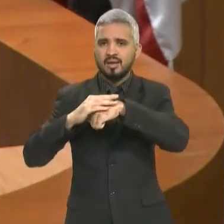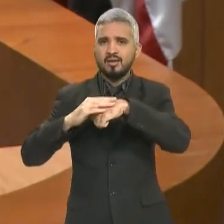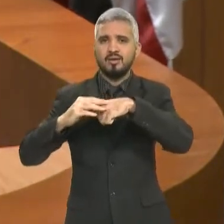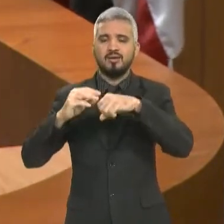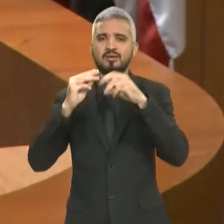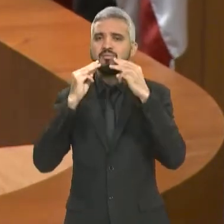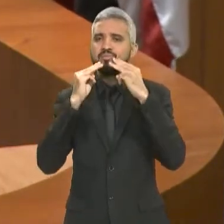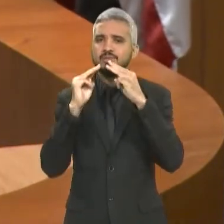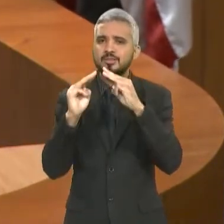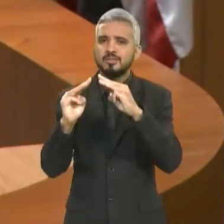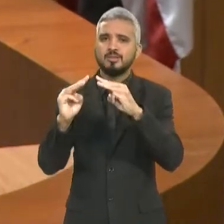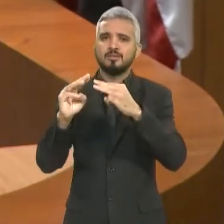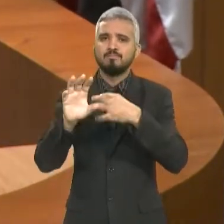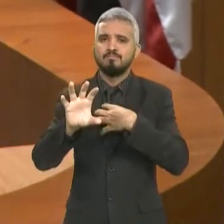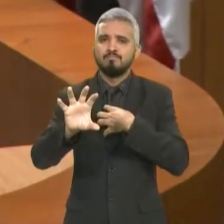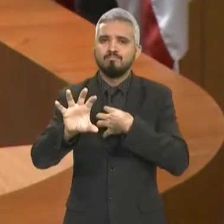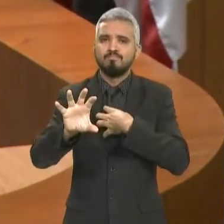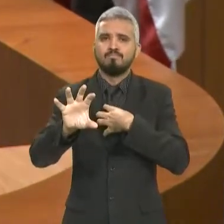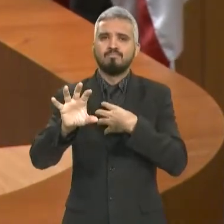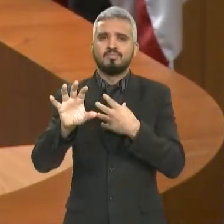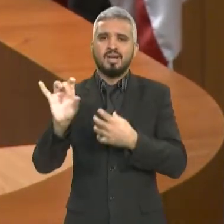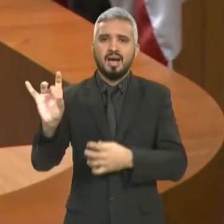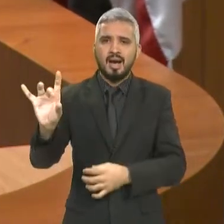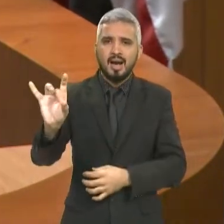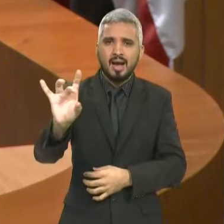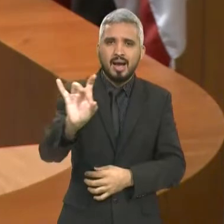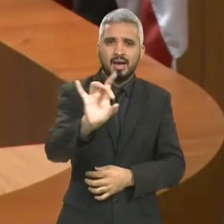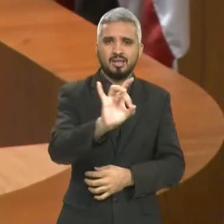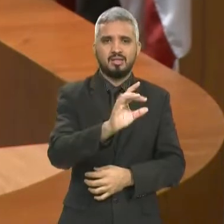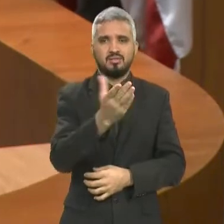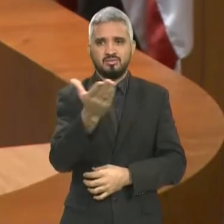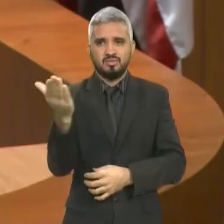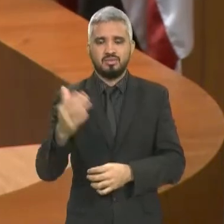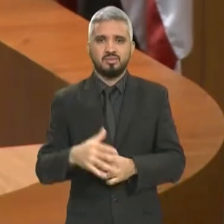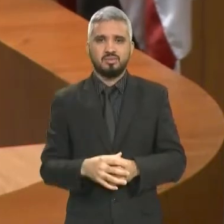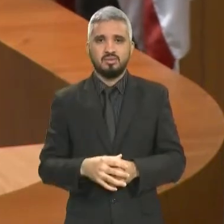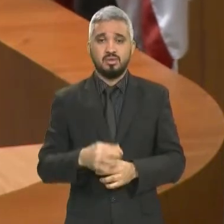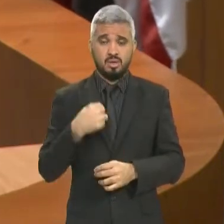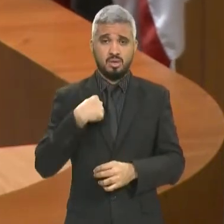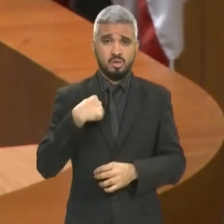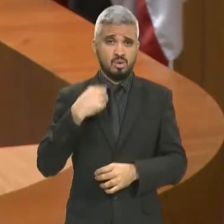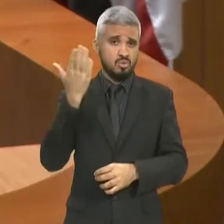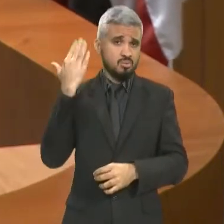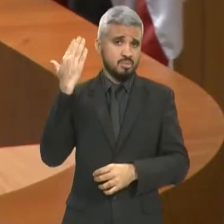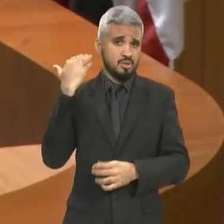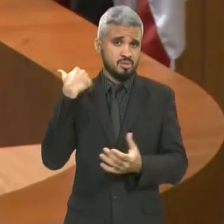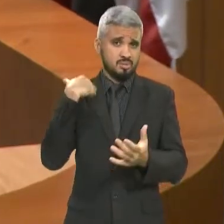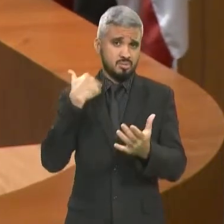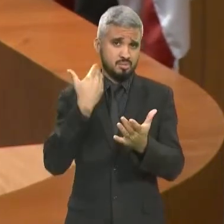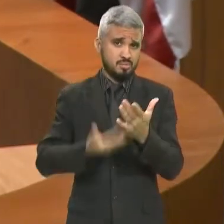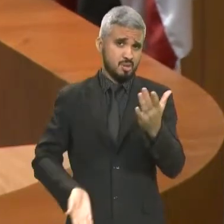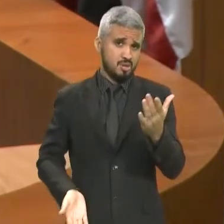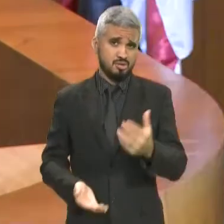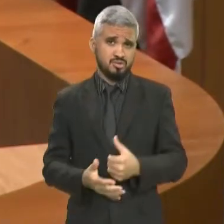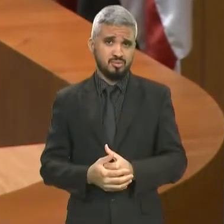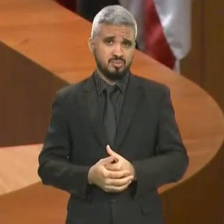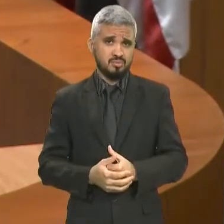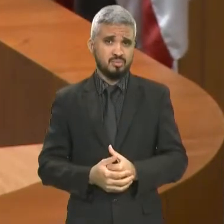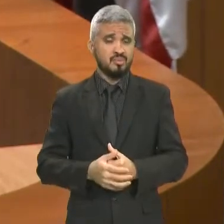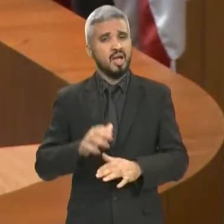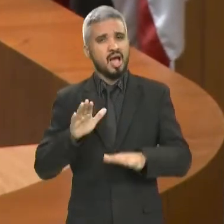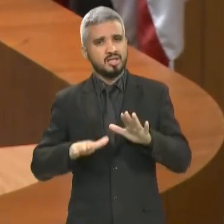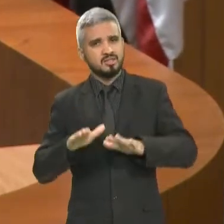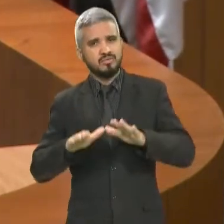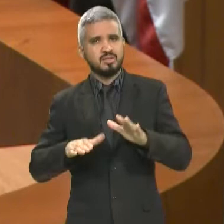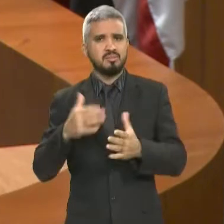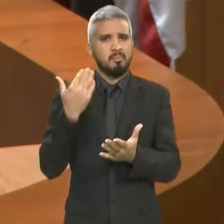afeto, a dizer que eu já perdi a eleição. Às vezes a gente perde uma eleição, fica